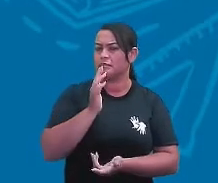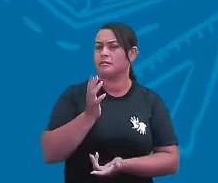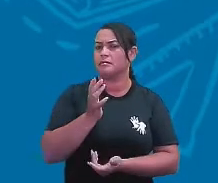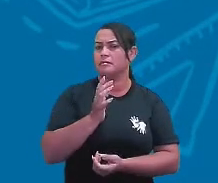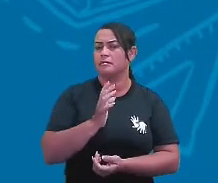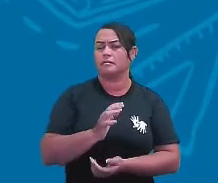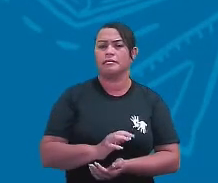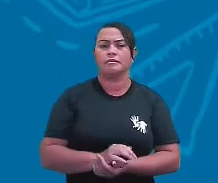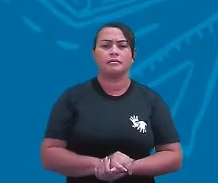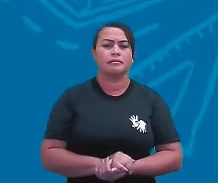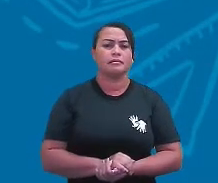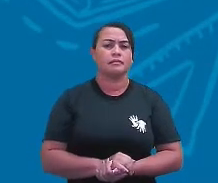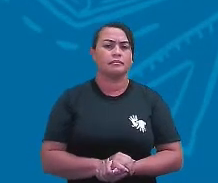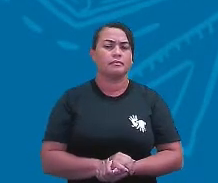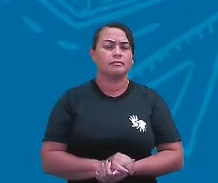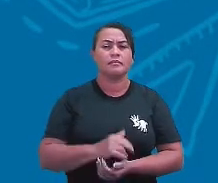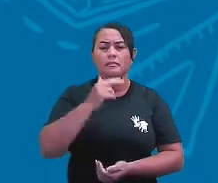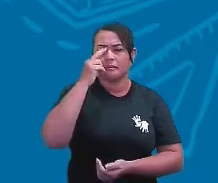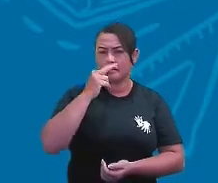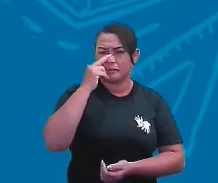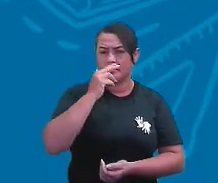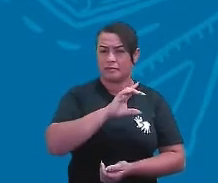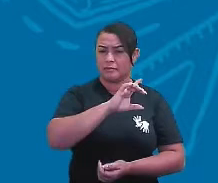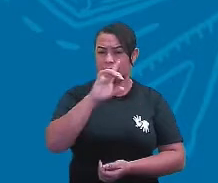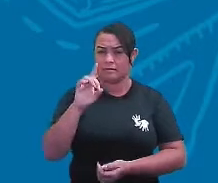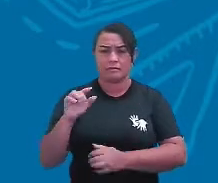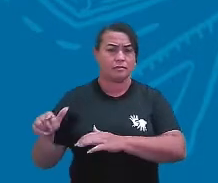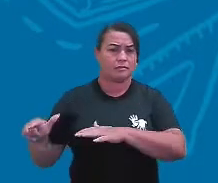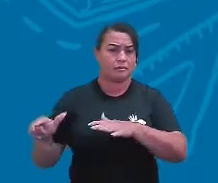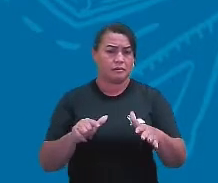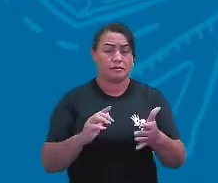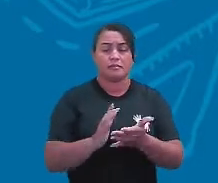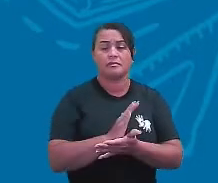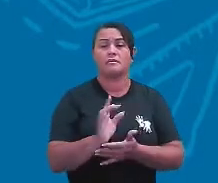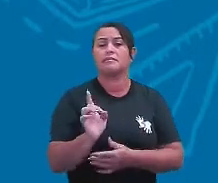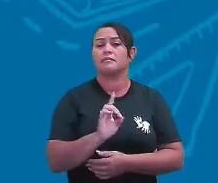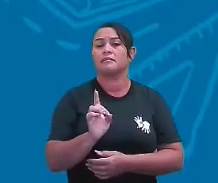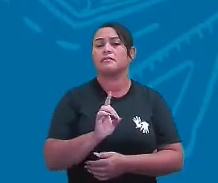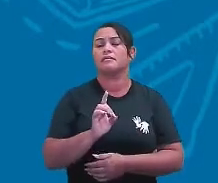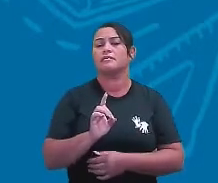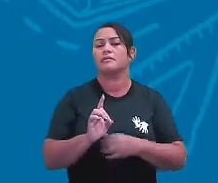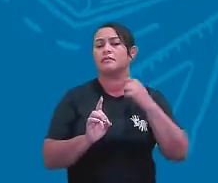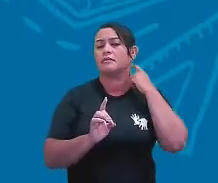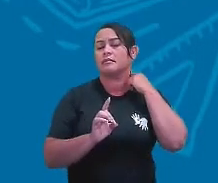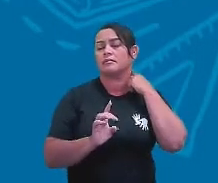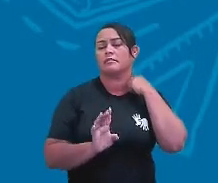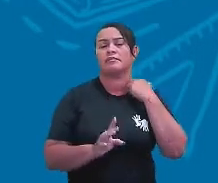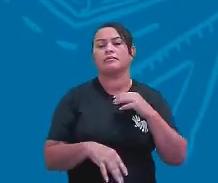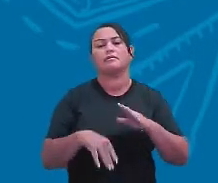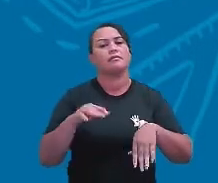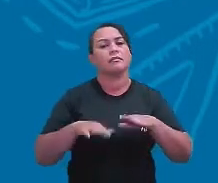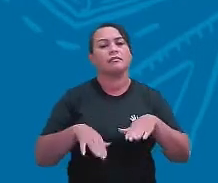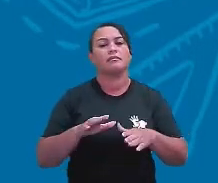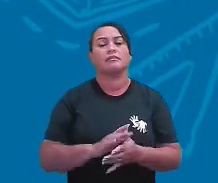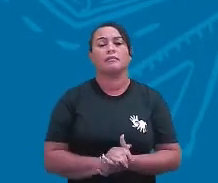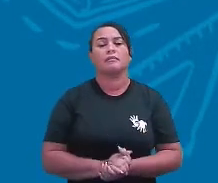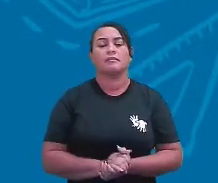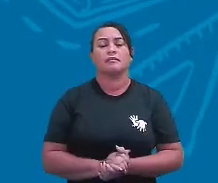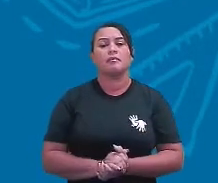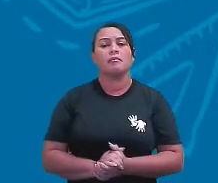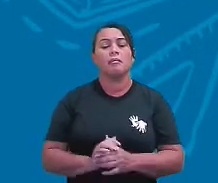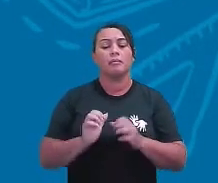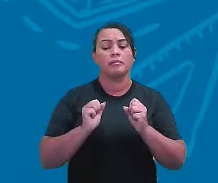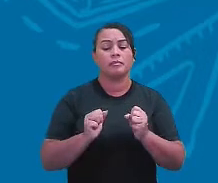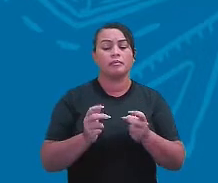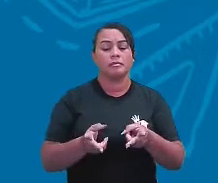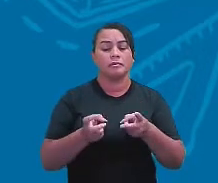né, no mesmo dia da semana, né? Aquela data que a gente está trabalhando ano a ano. Então, podemos